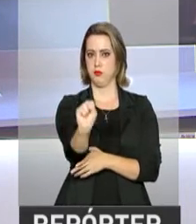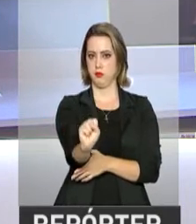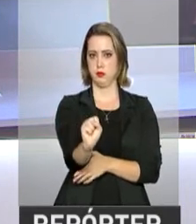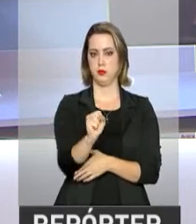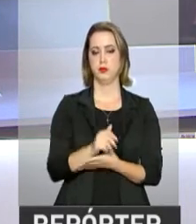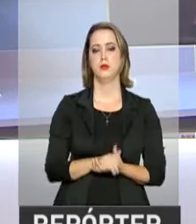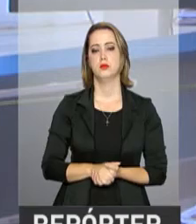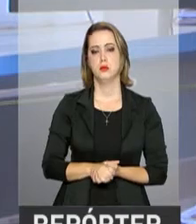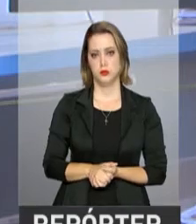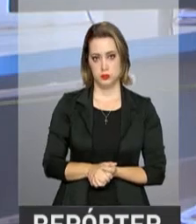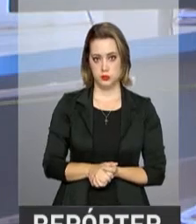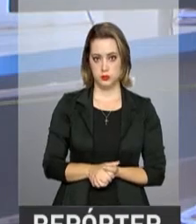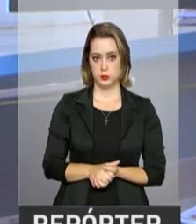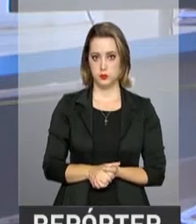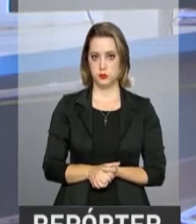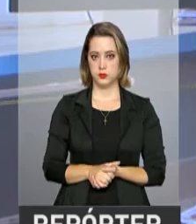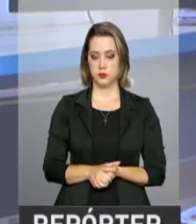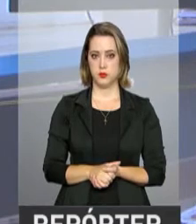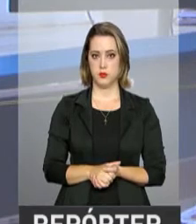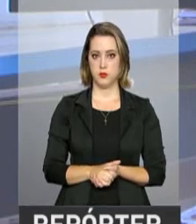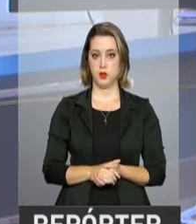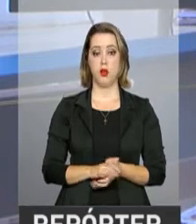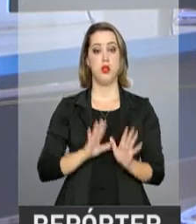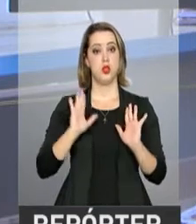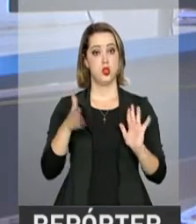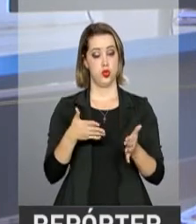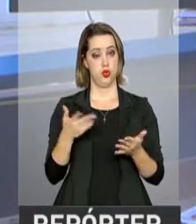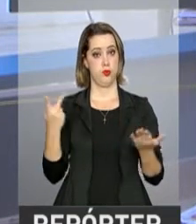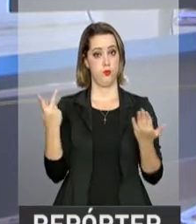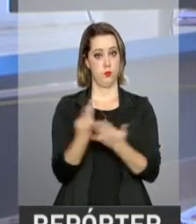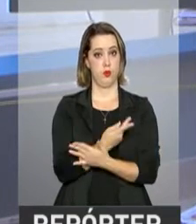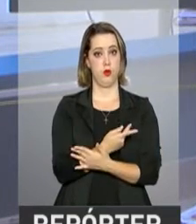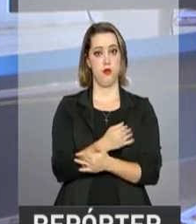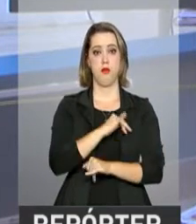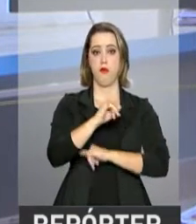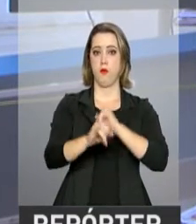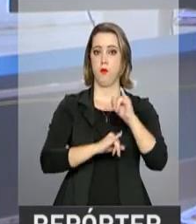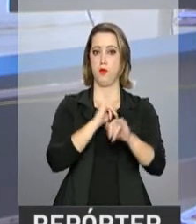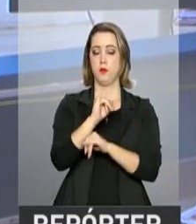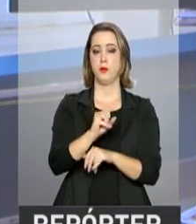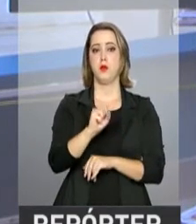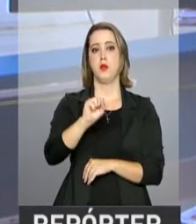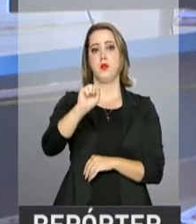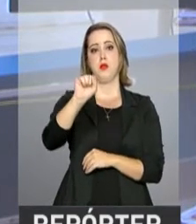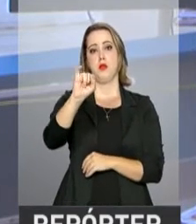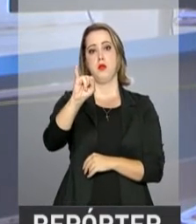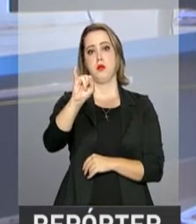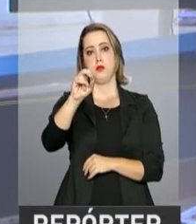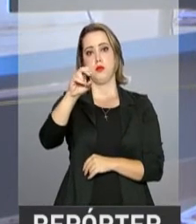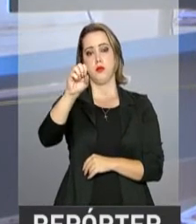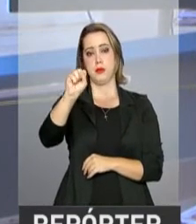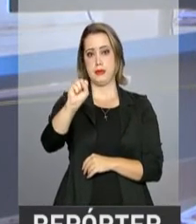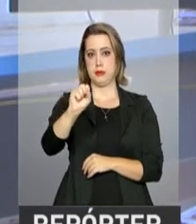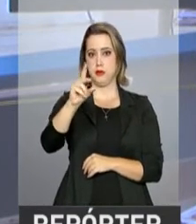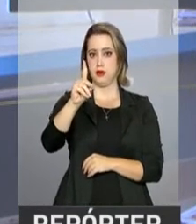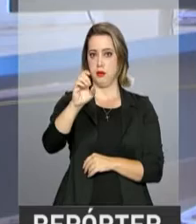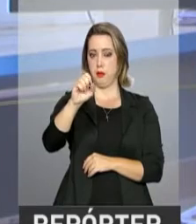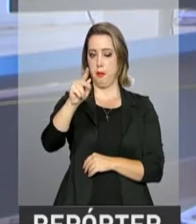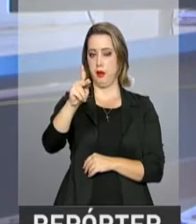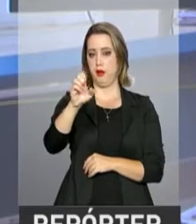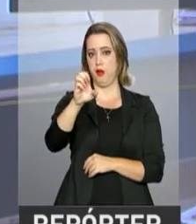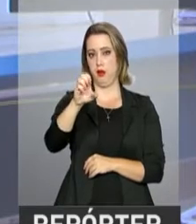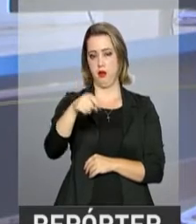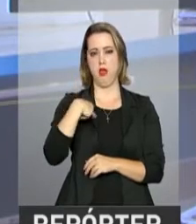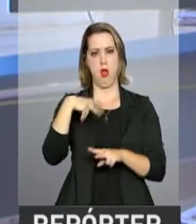2018 está em operação o sistema de informações do departamento penitenciário nacional se dê